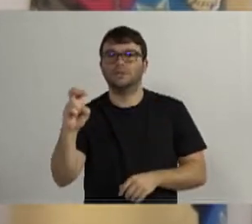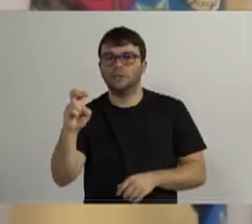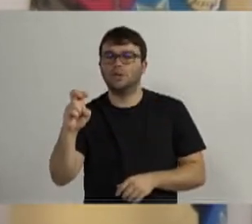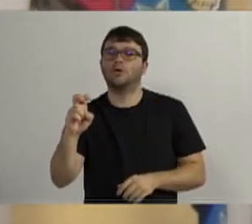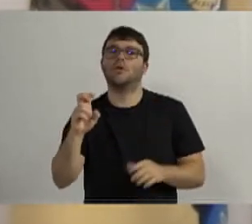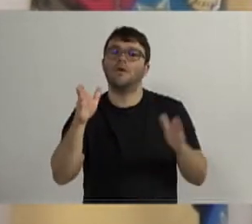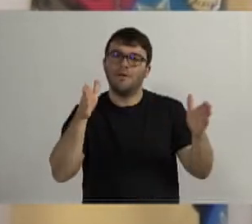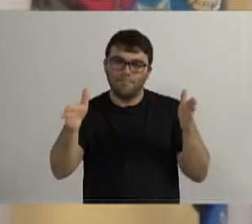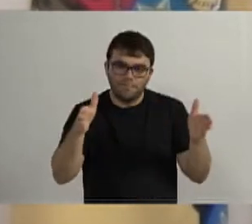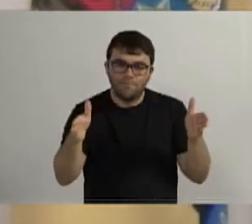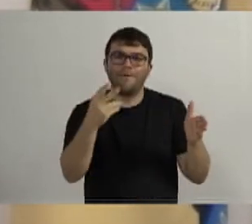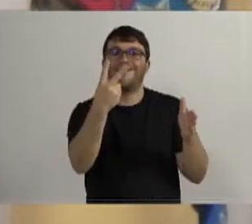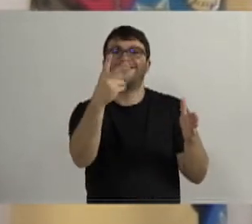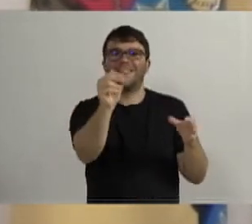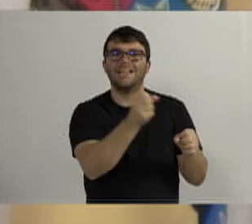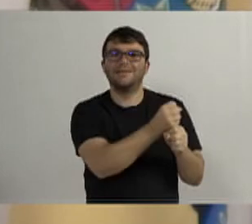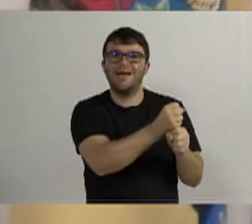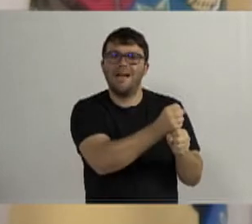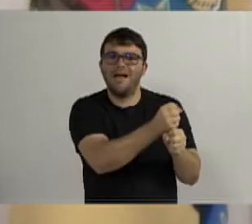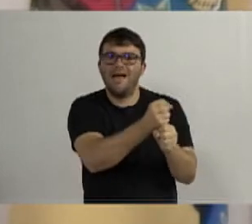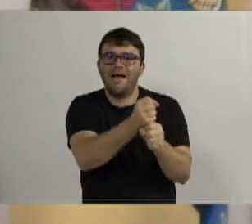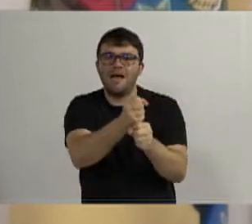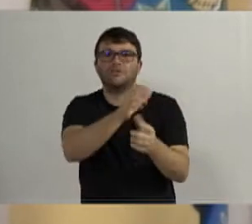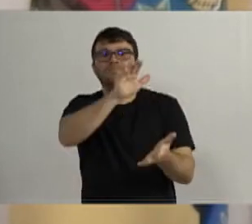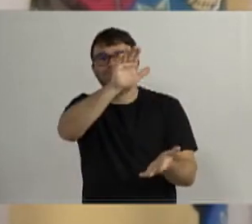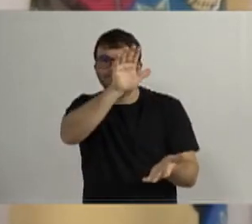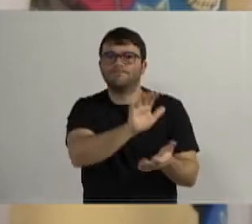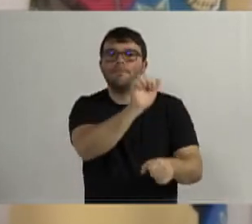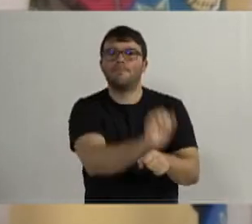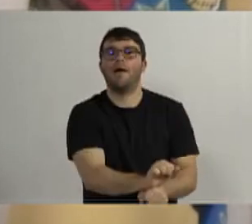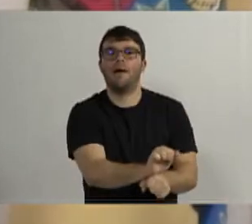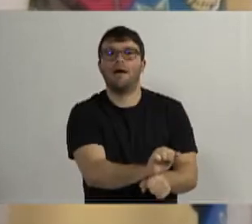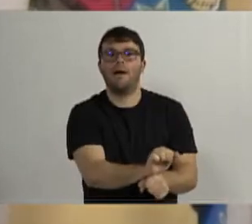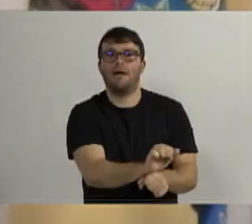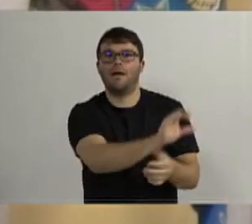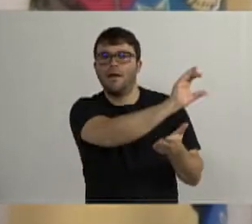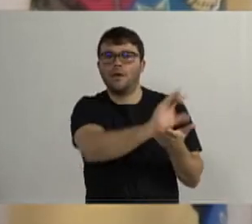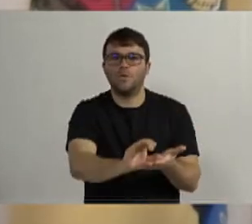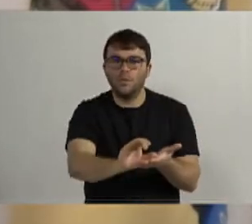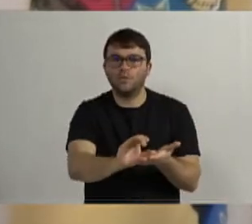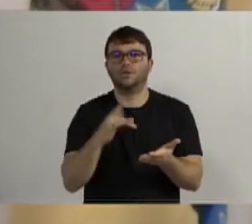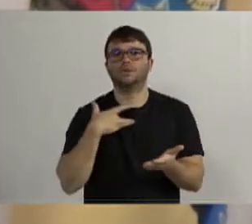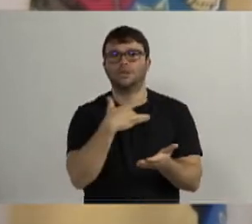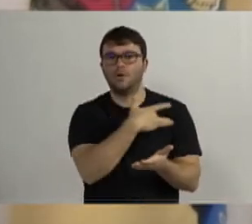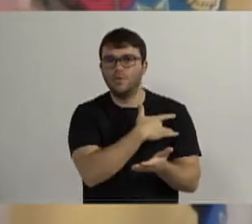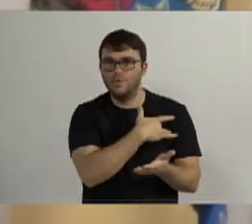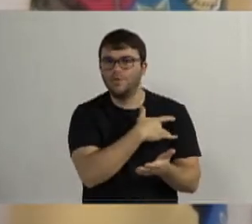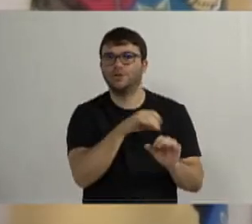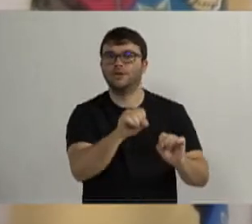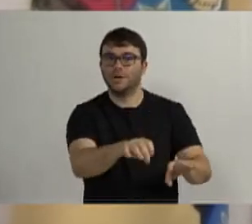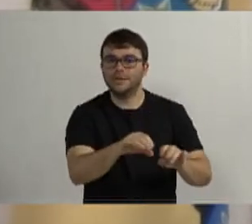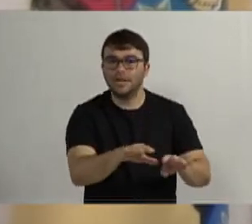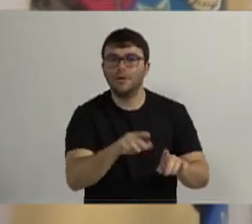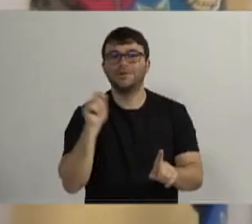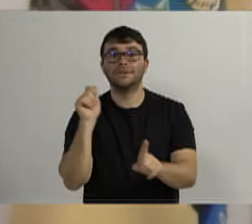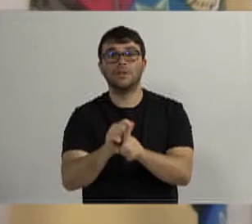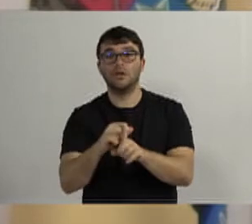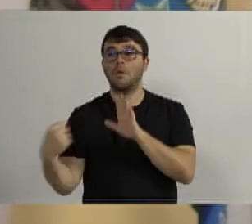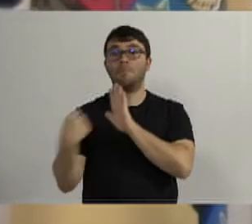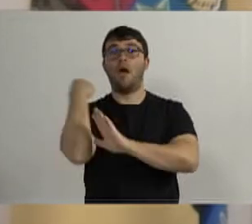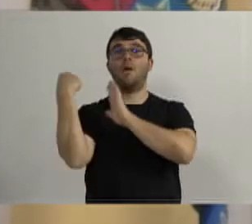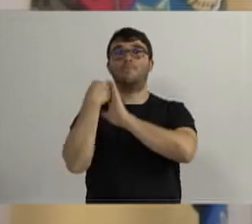20 anos o recurso público para saúde educação assistência apanhamos lá em Brasília